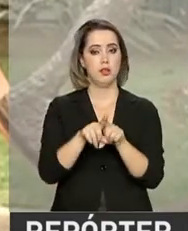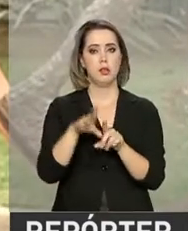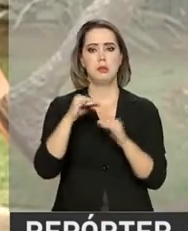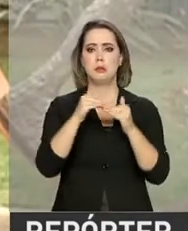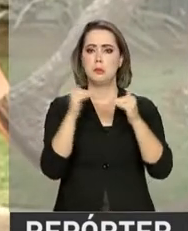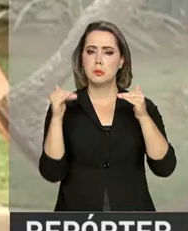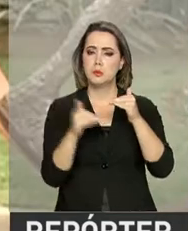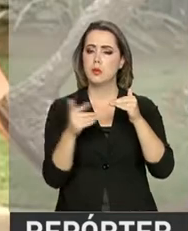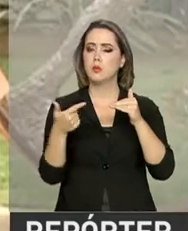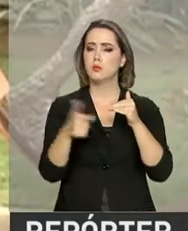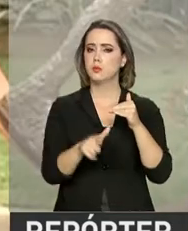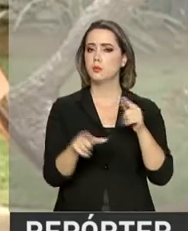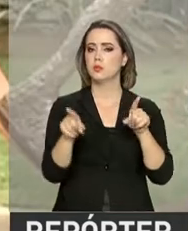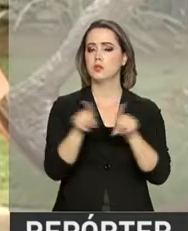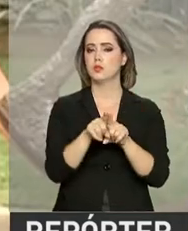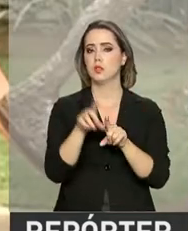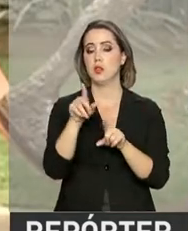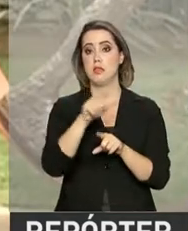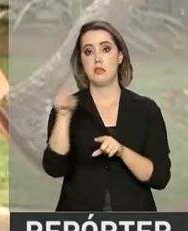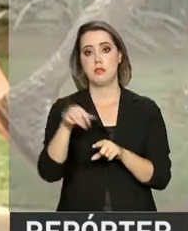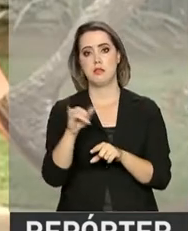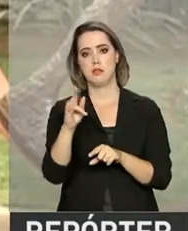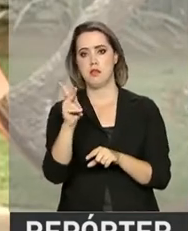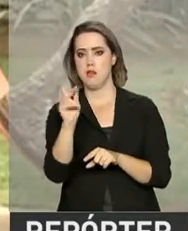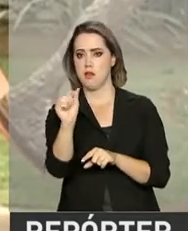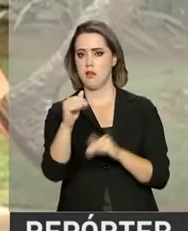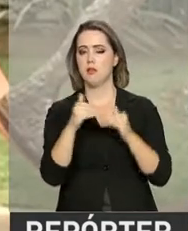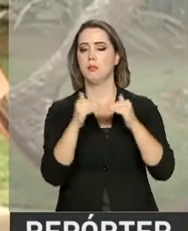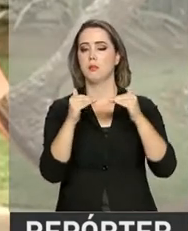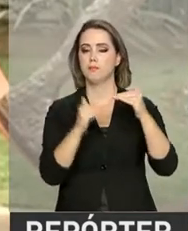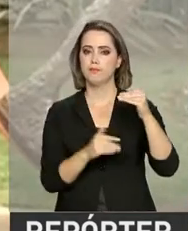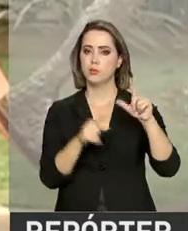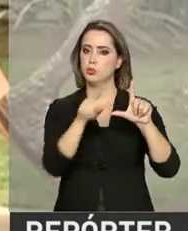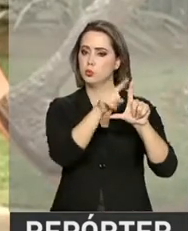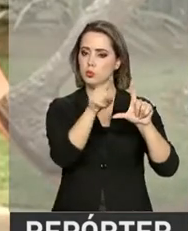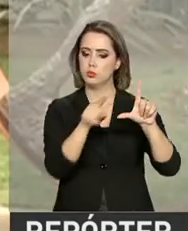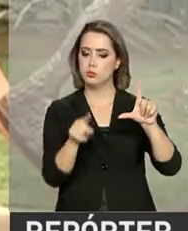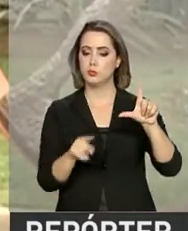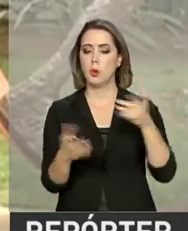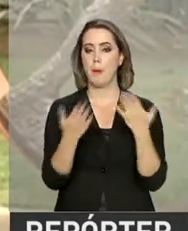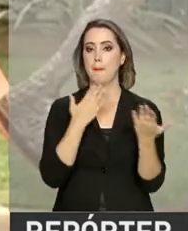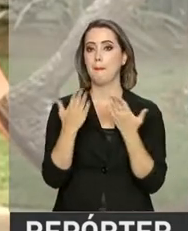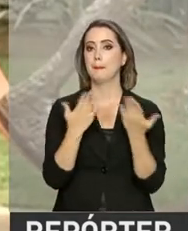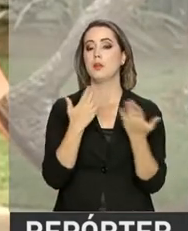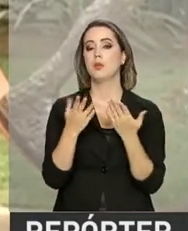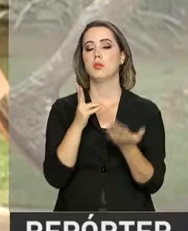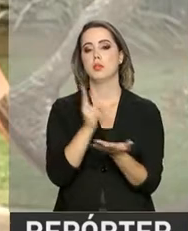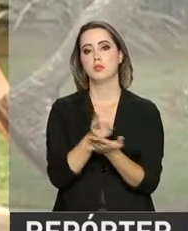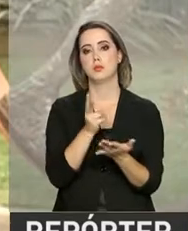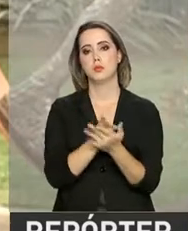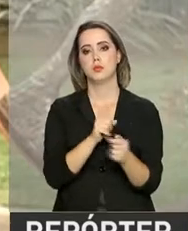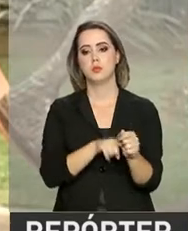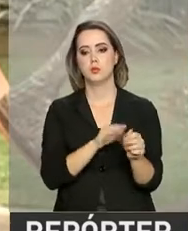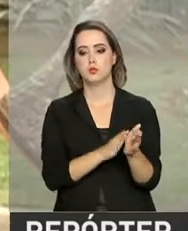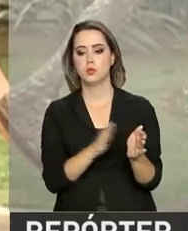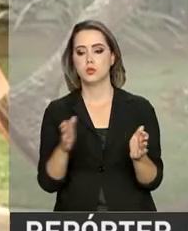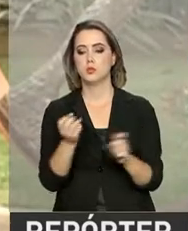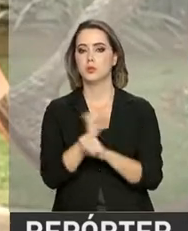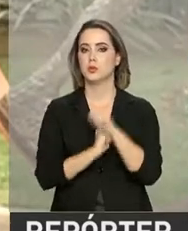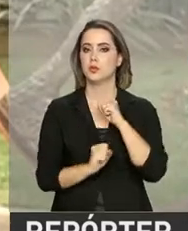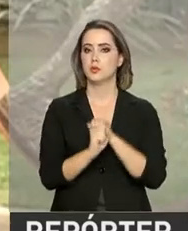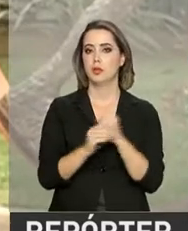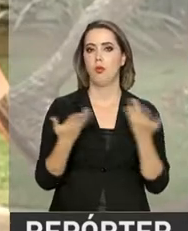96% dos casos de zica comparado ao mesmo período do ano passado o desafio agora é conter o avanço